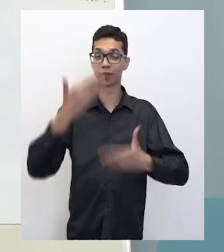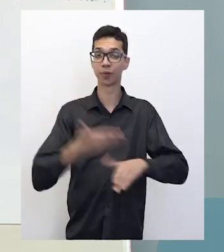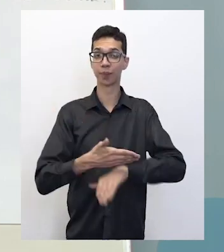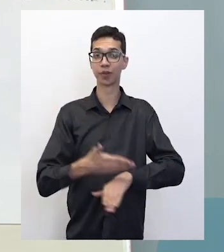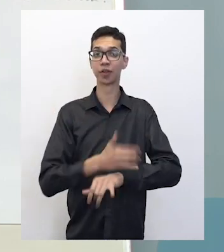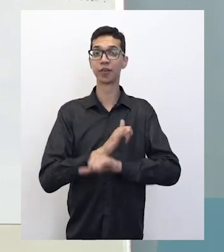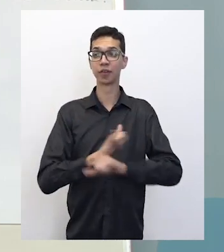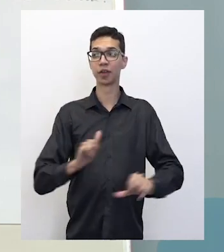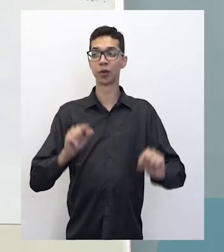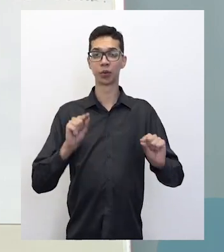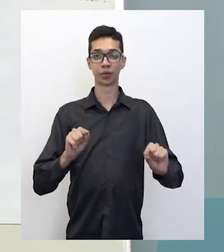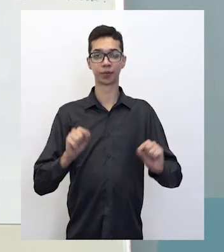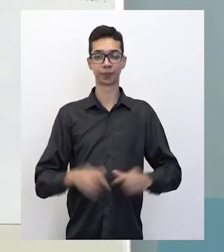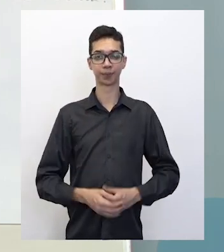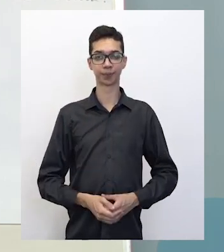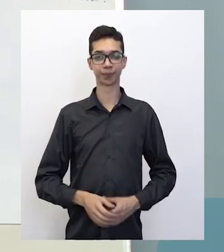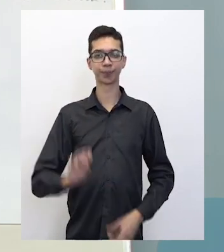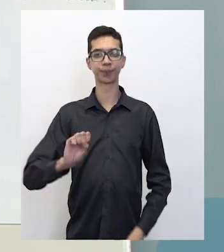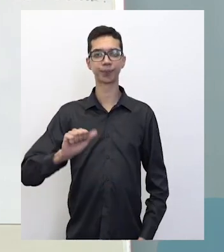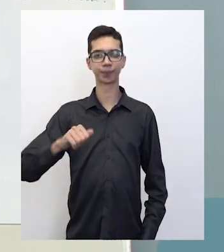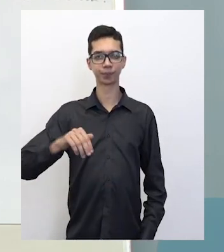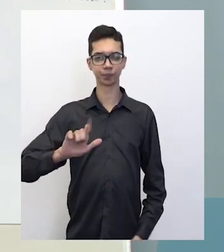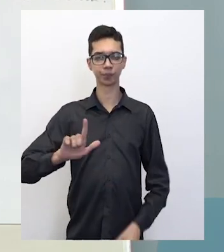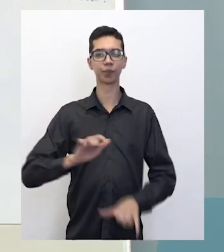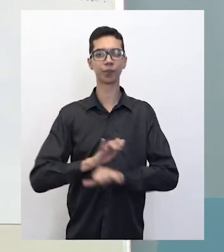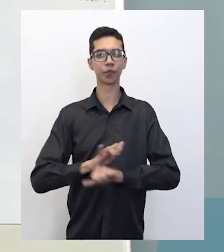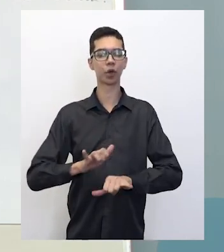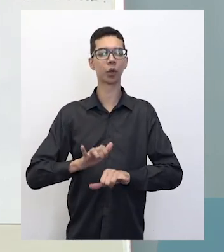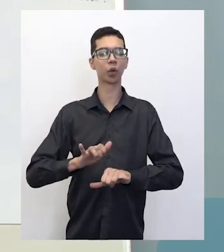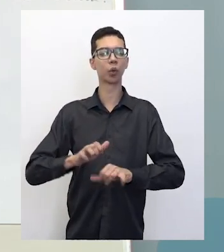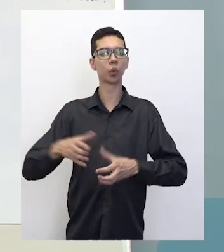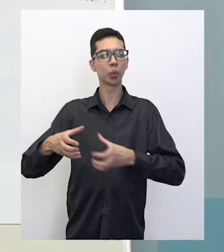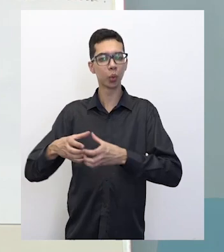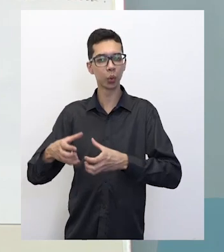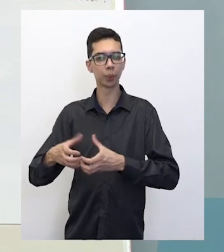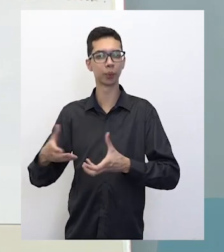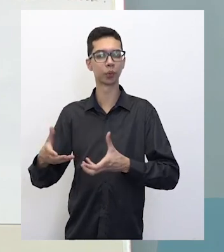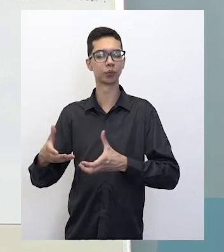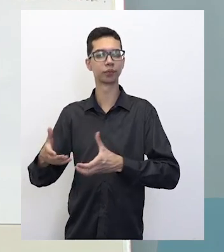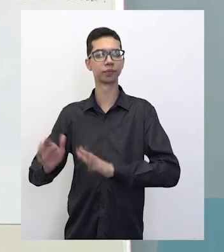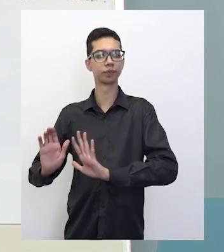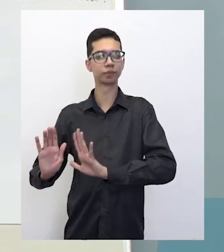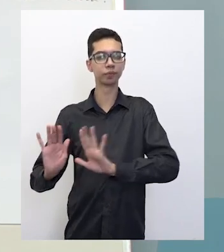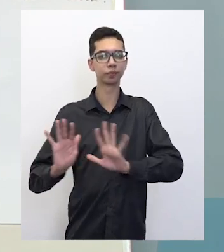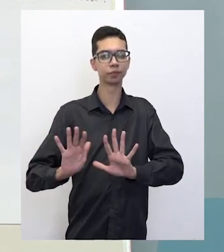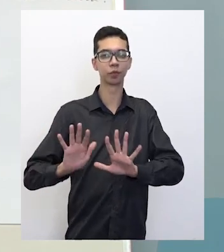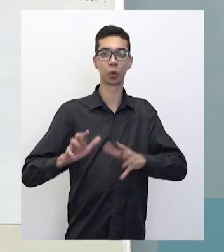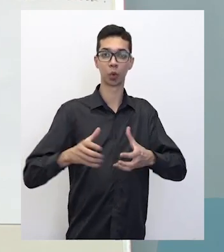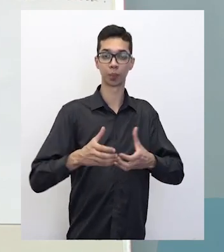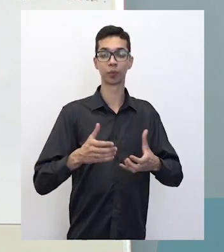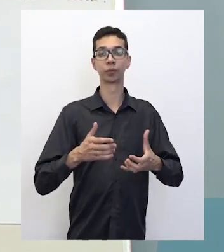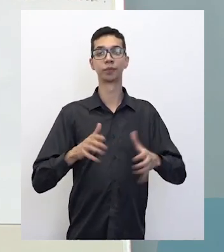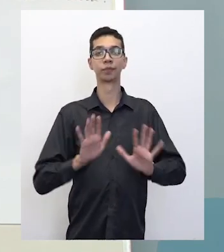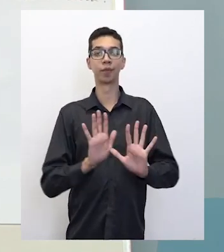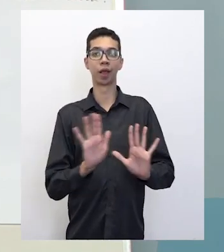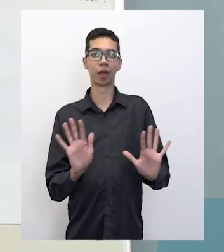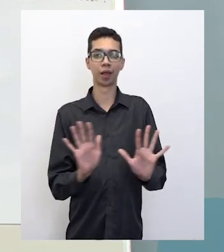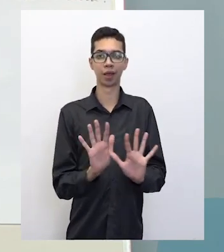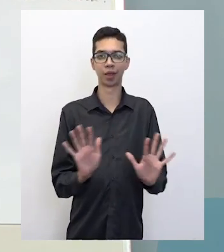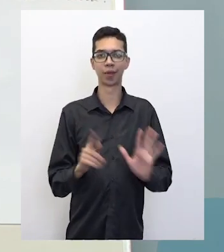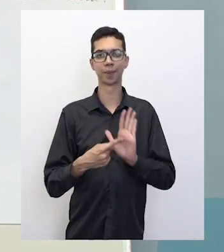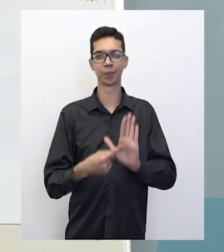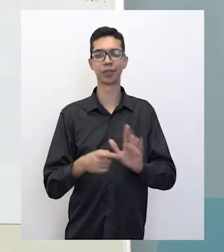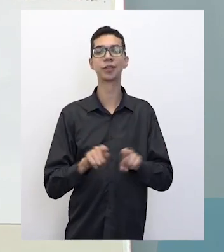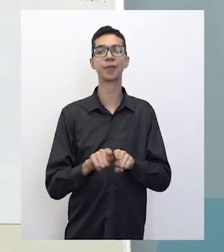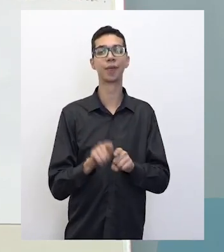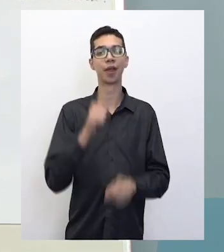justamente que o Samuel disse que mobiliza o grupo ou apresentações, né, no teatro. E a professora citou que é quando a gente utiliza